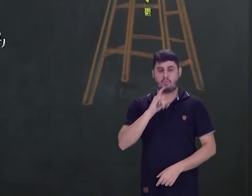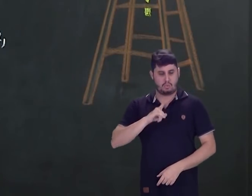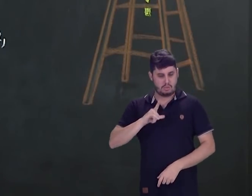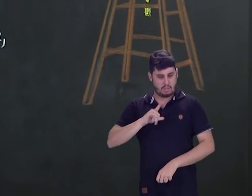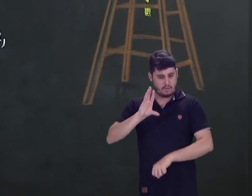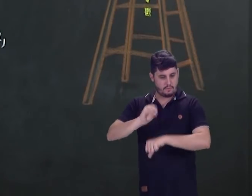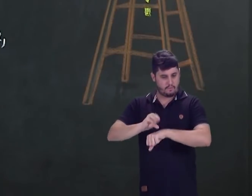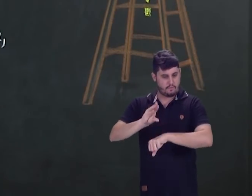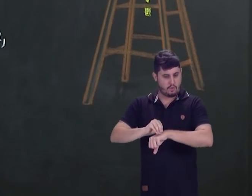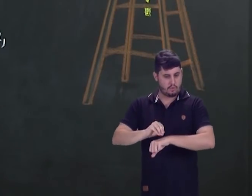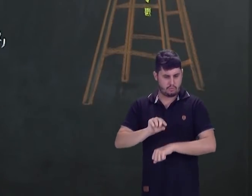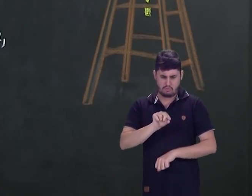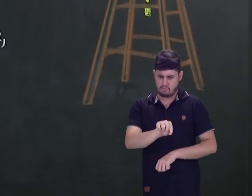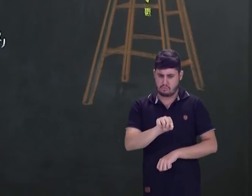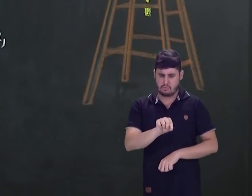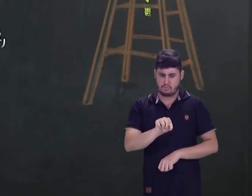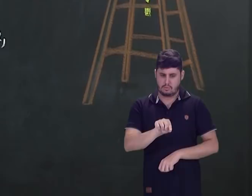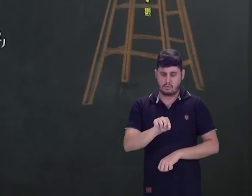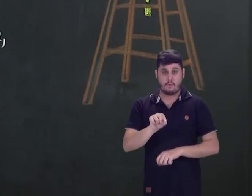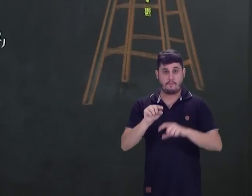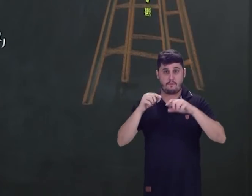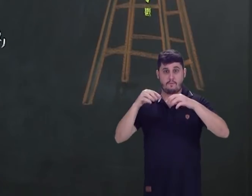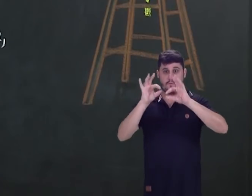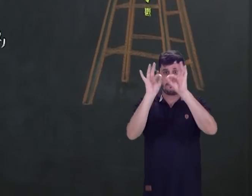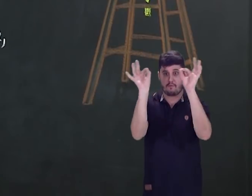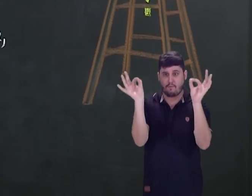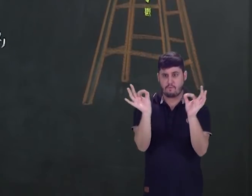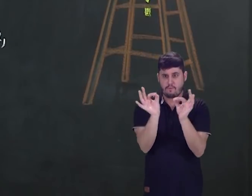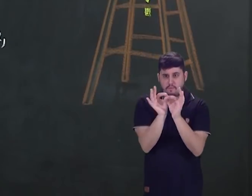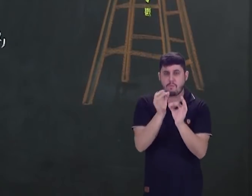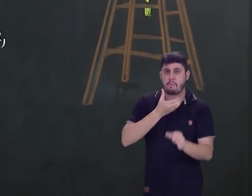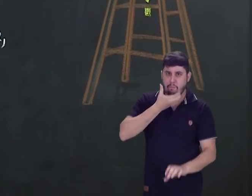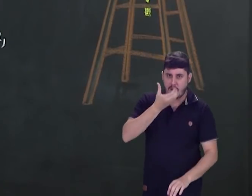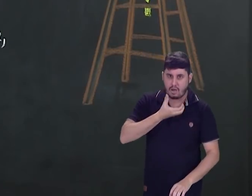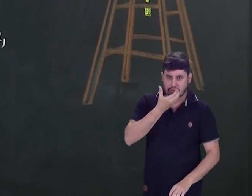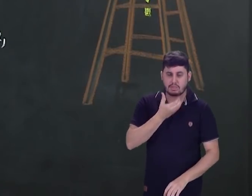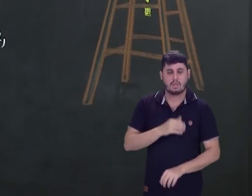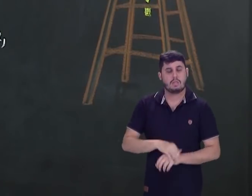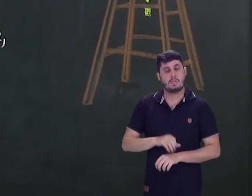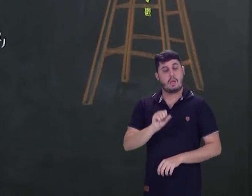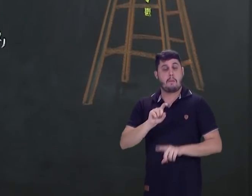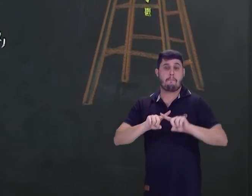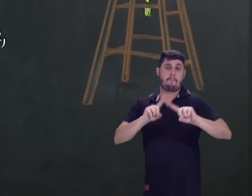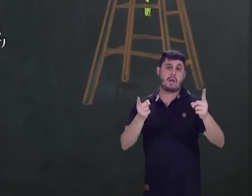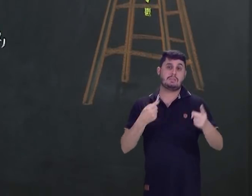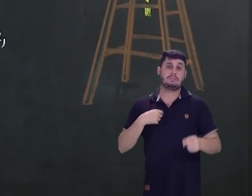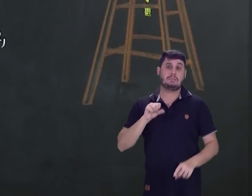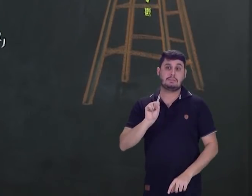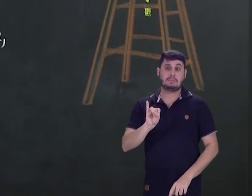eu tenho a figura conhecida, que é a forma da maçã, mas se eu